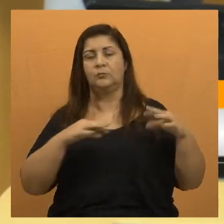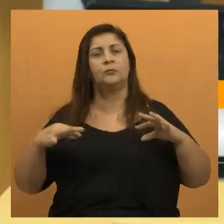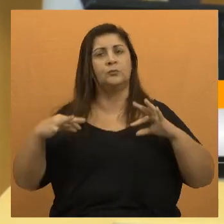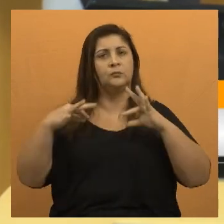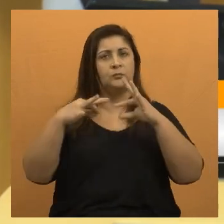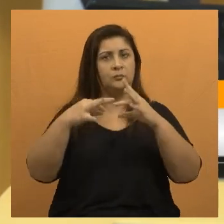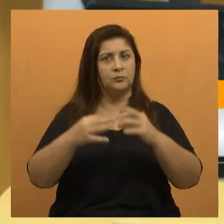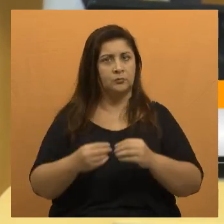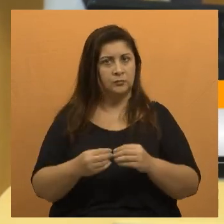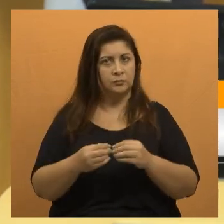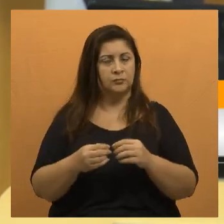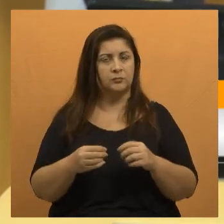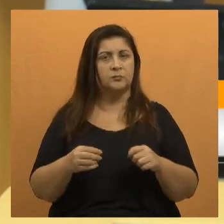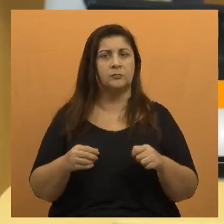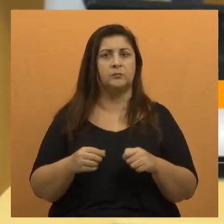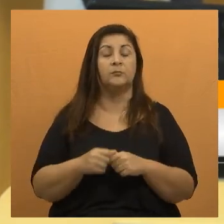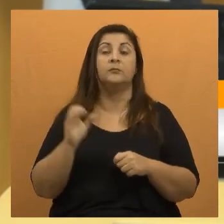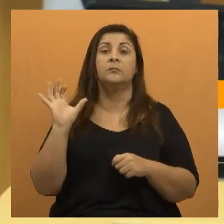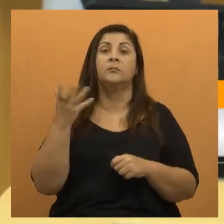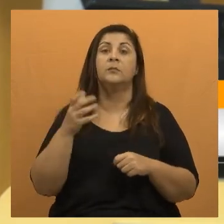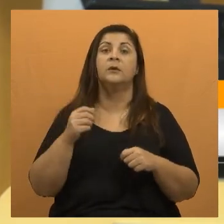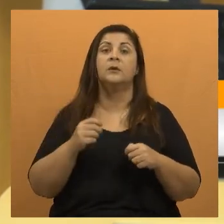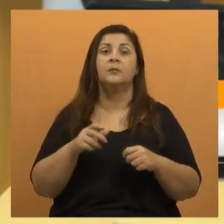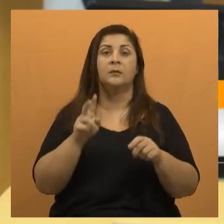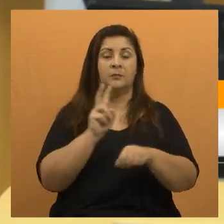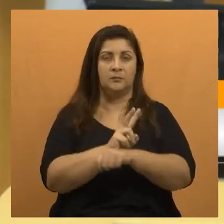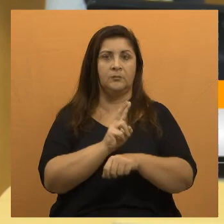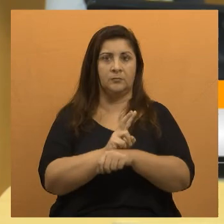para preservar a ordem pública. Muito obrigado.